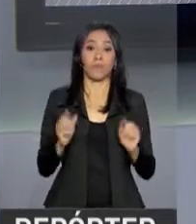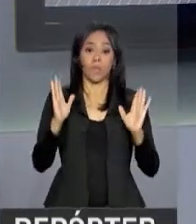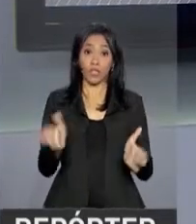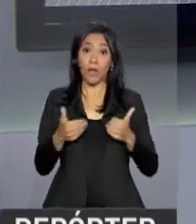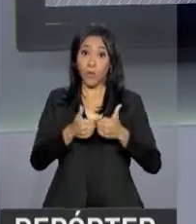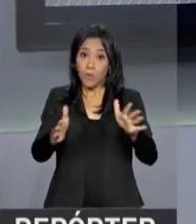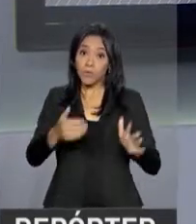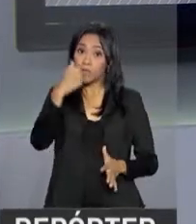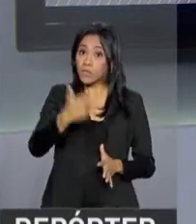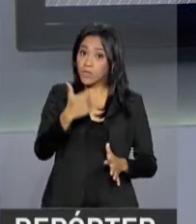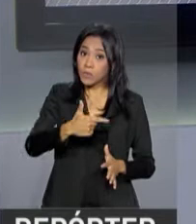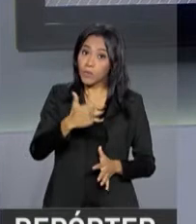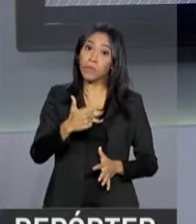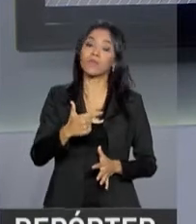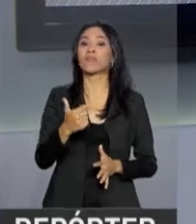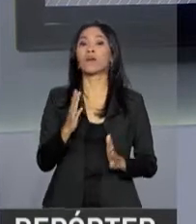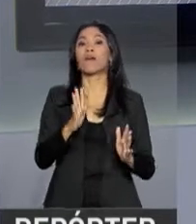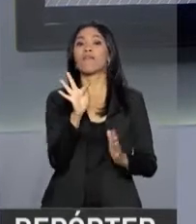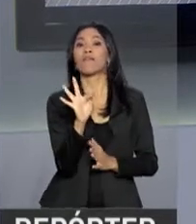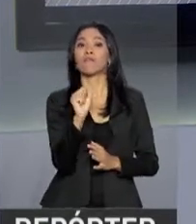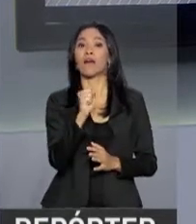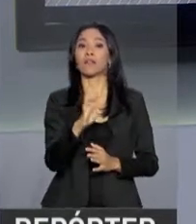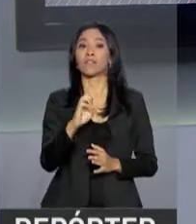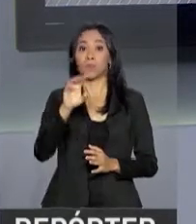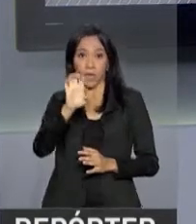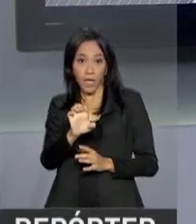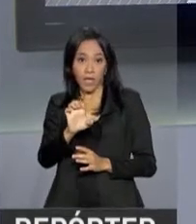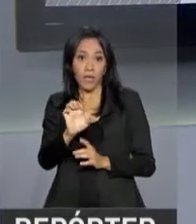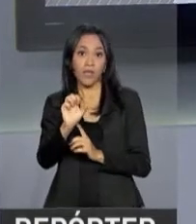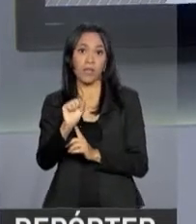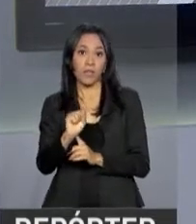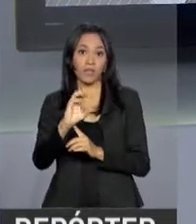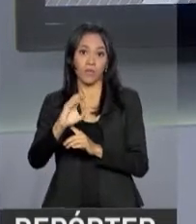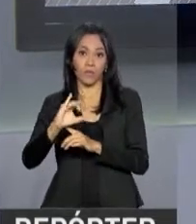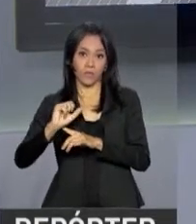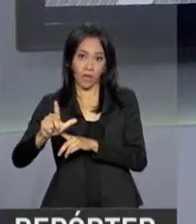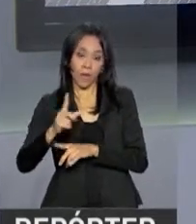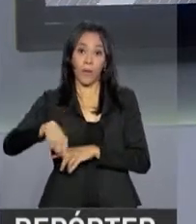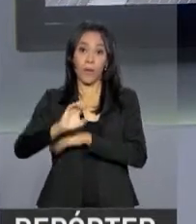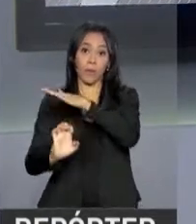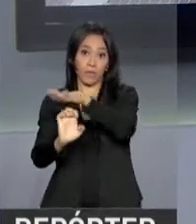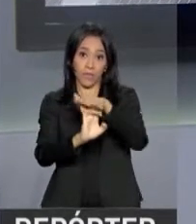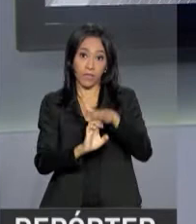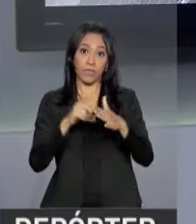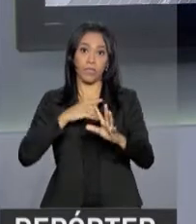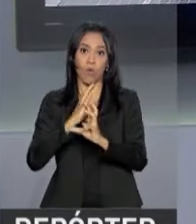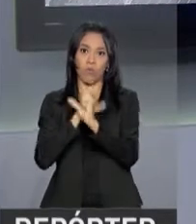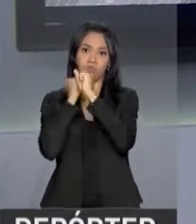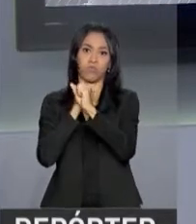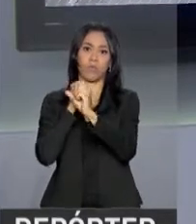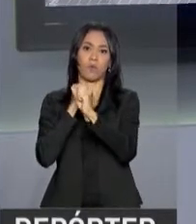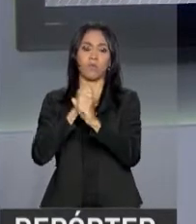a segunda fase de implantação do e social para empresas com faturamento anual superior a 78 milhões reais